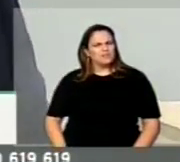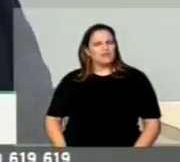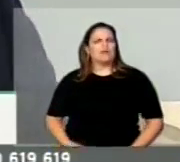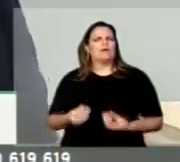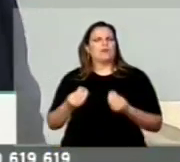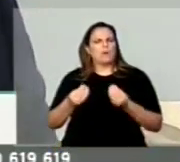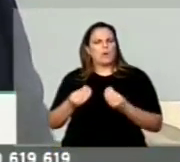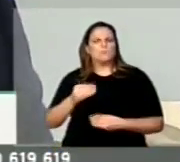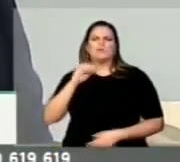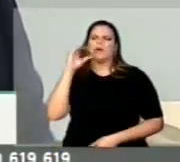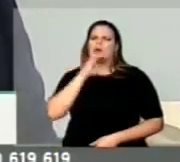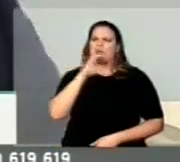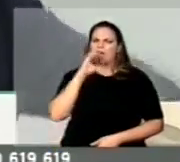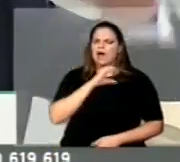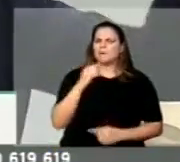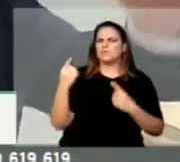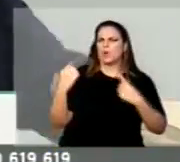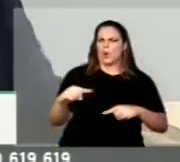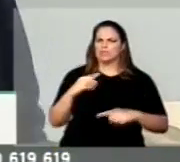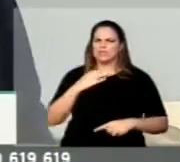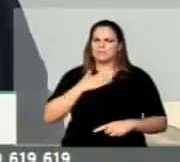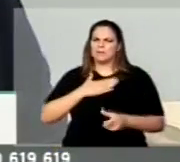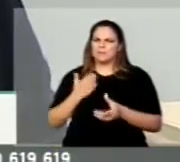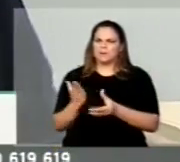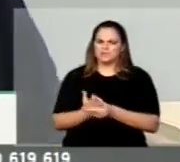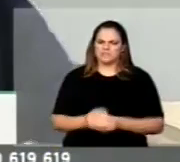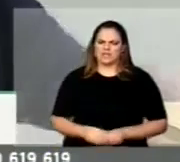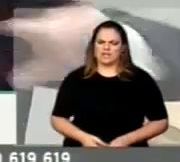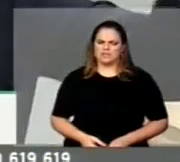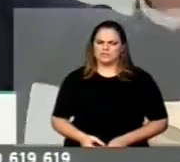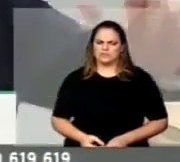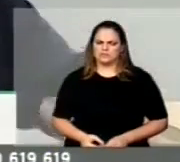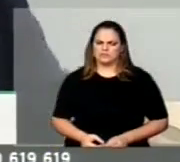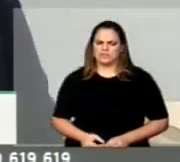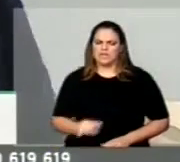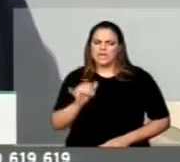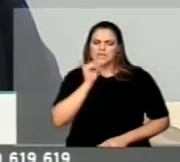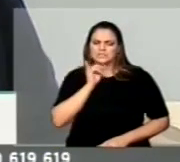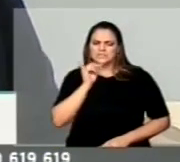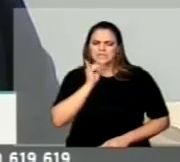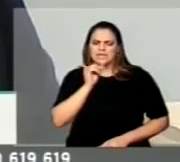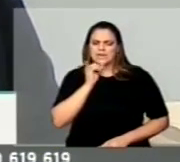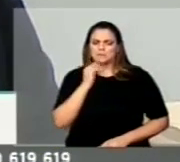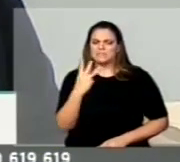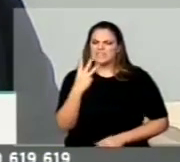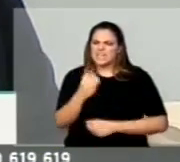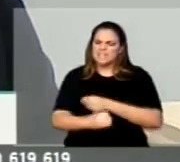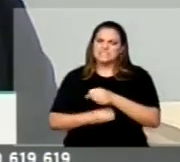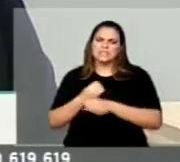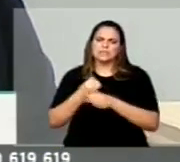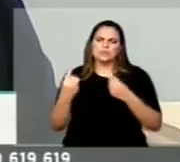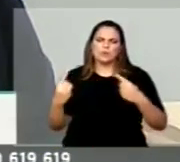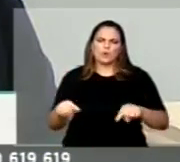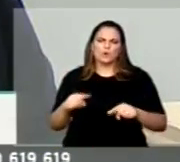celeridade dos processos com relação a mim, quando, por exemplo, uma denúncia contra o presidente do Senado está há 3 anos e não é apreciada pelo Pleno.